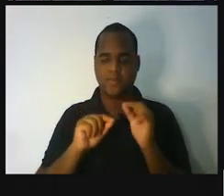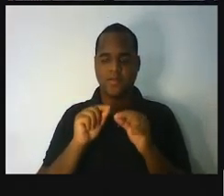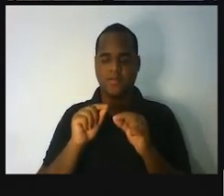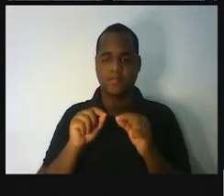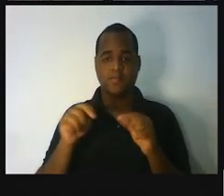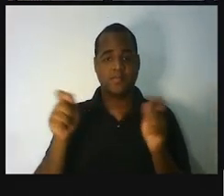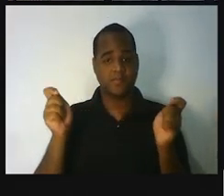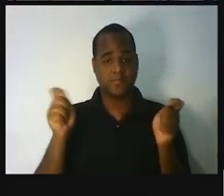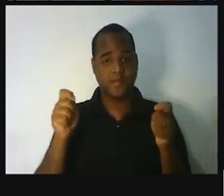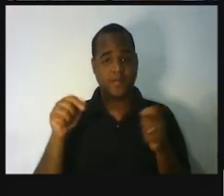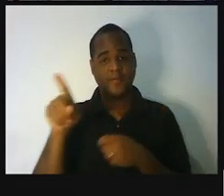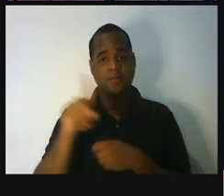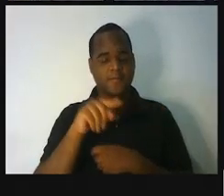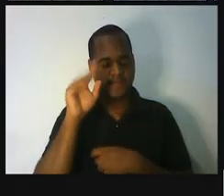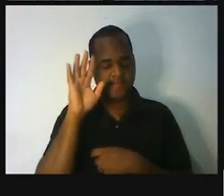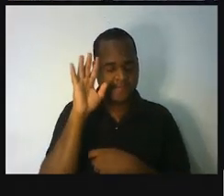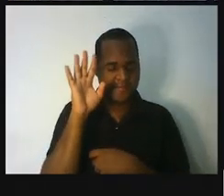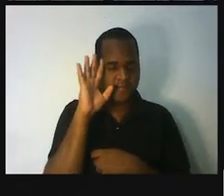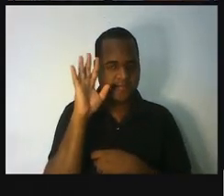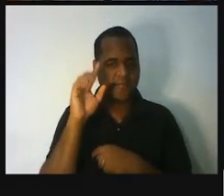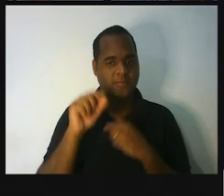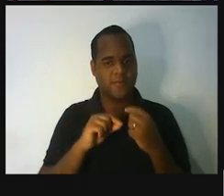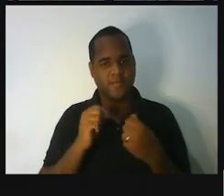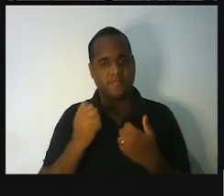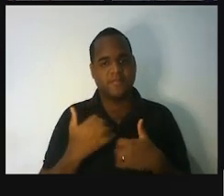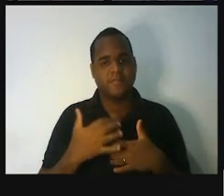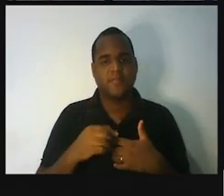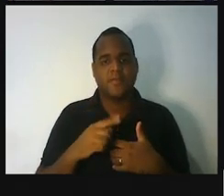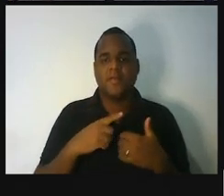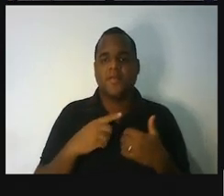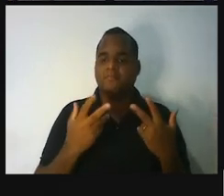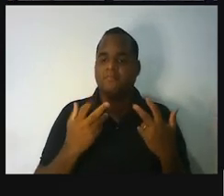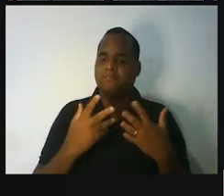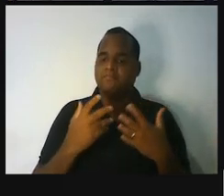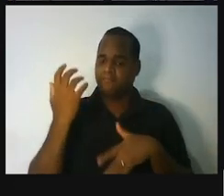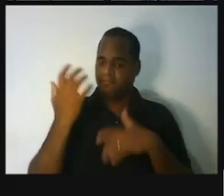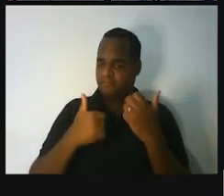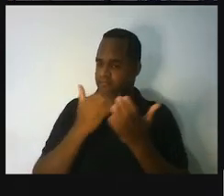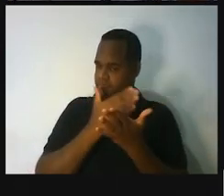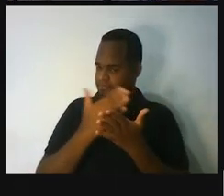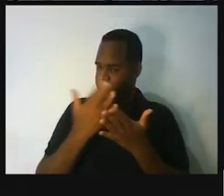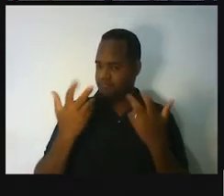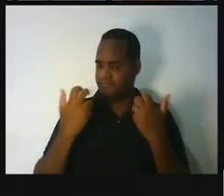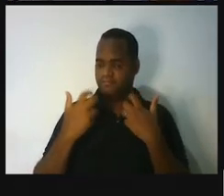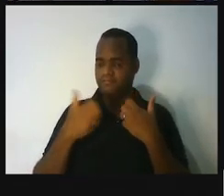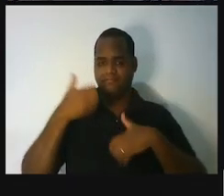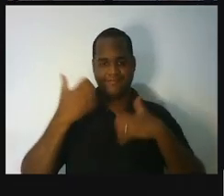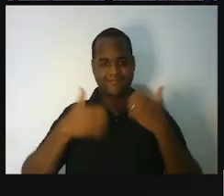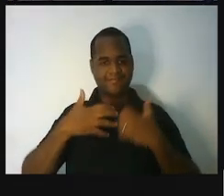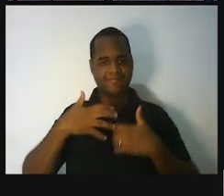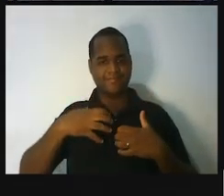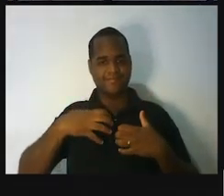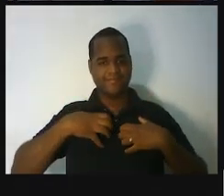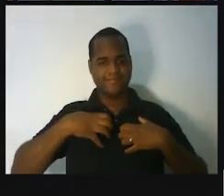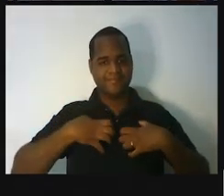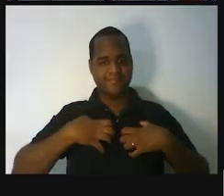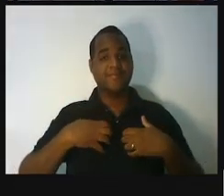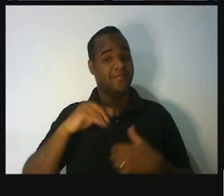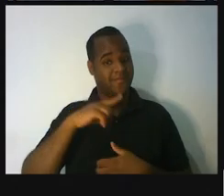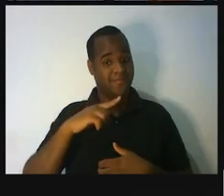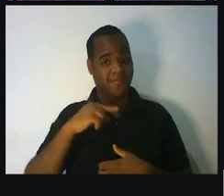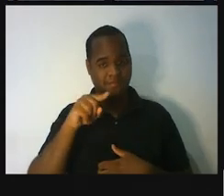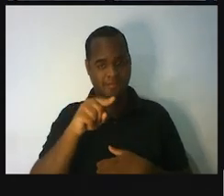gente parar direitinho e começar a perceber as coisas na matemática, fazem sentido. E se